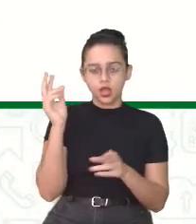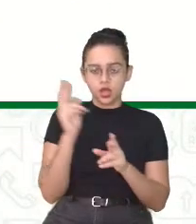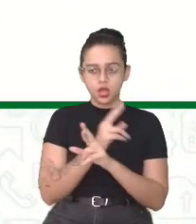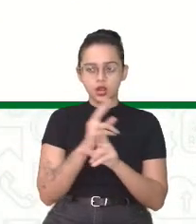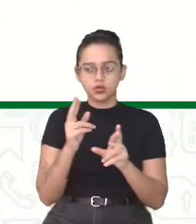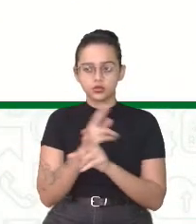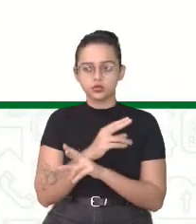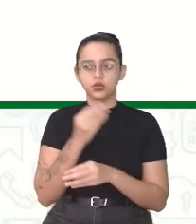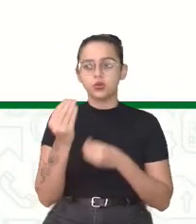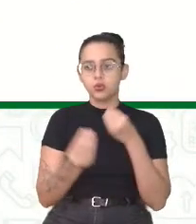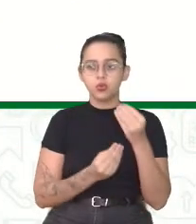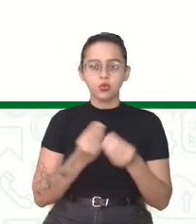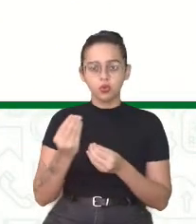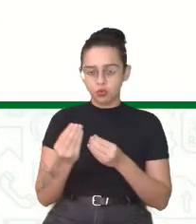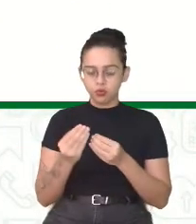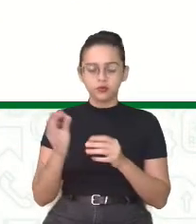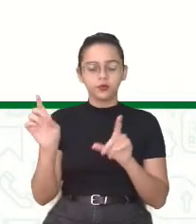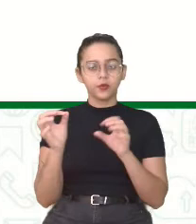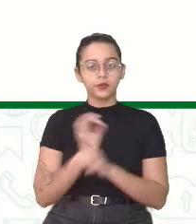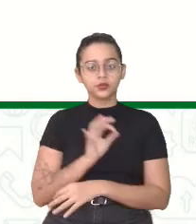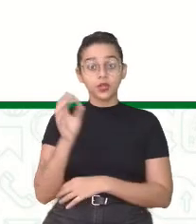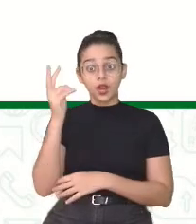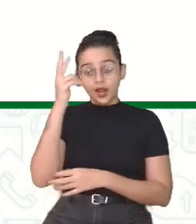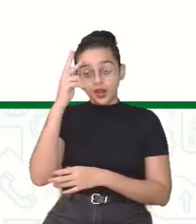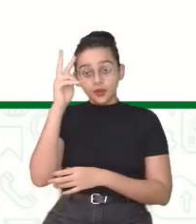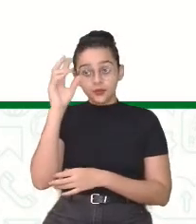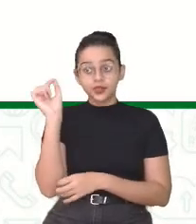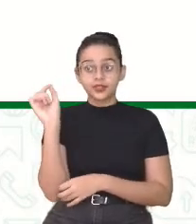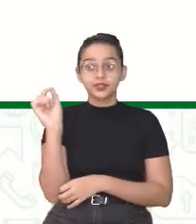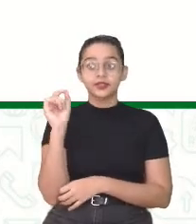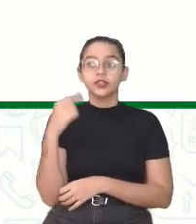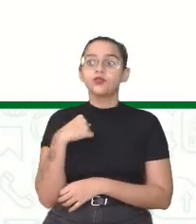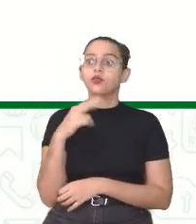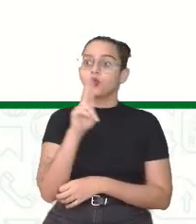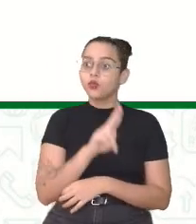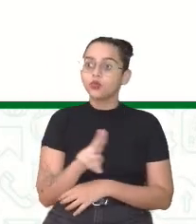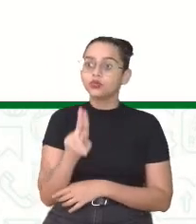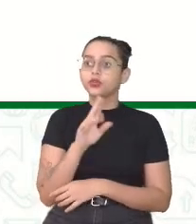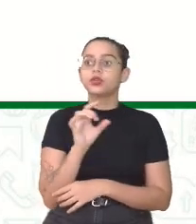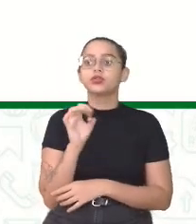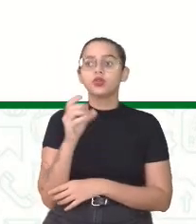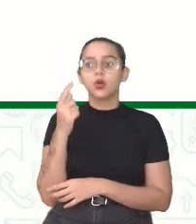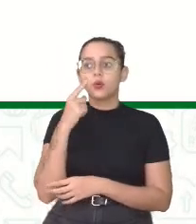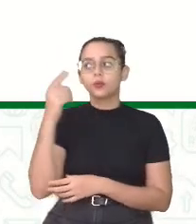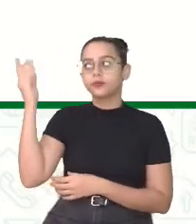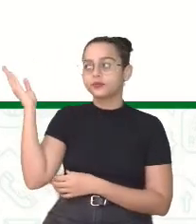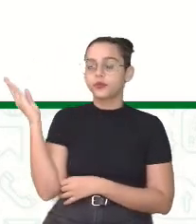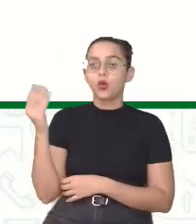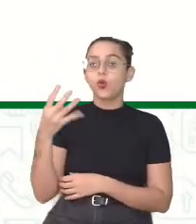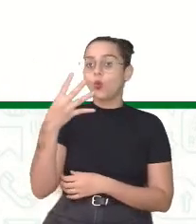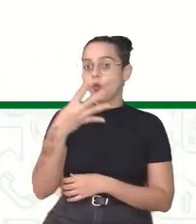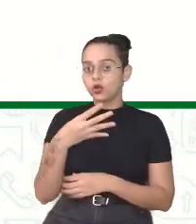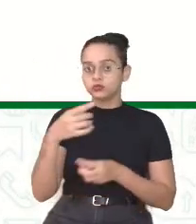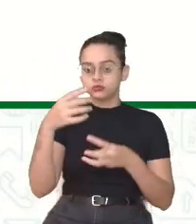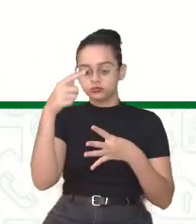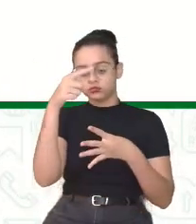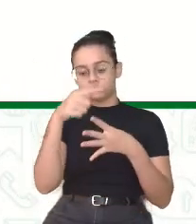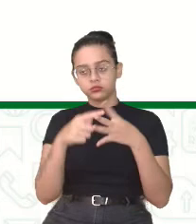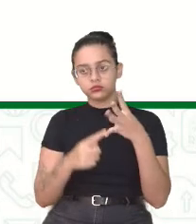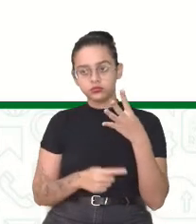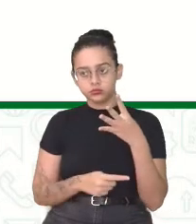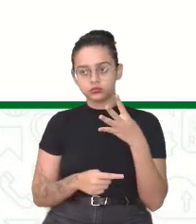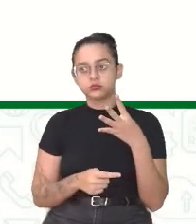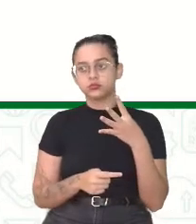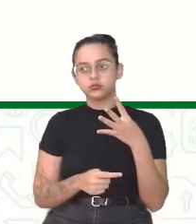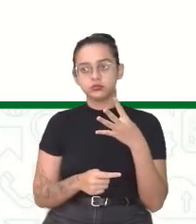da calculadora com o percentual. Lembrando que eu vou utilizar apenas as 4 operações, não vou considerar aquela